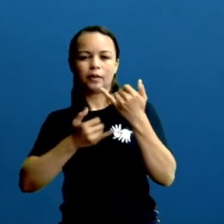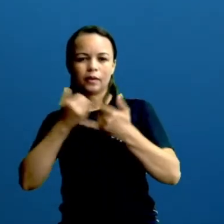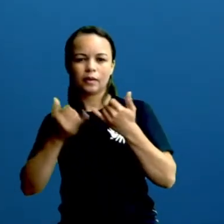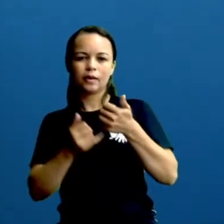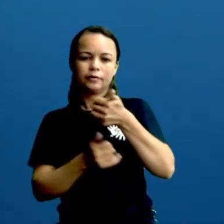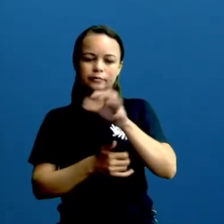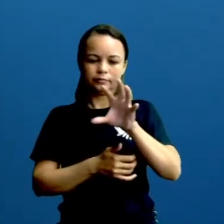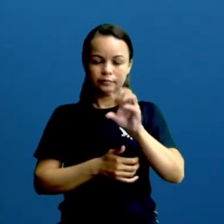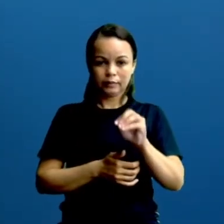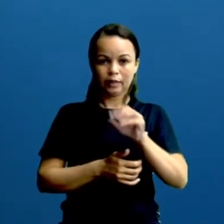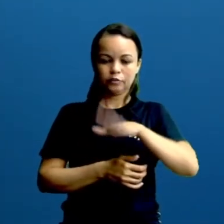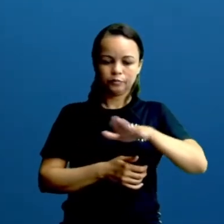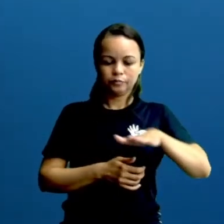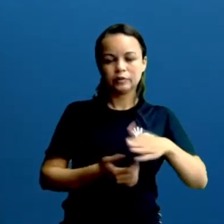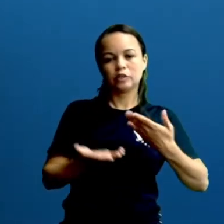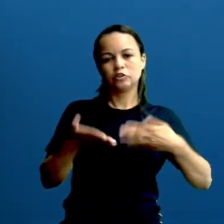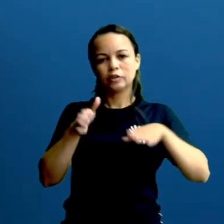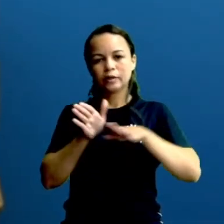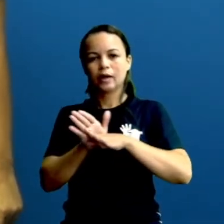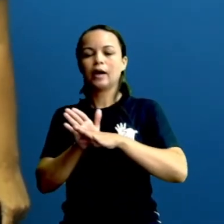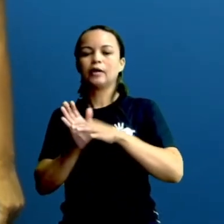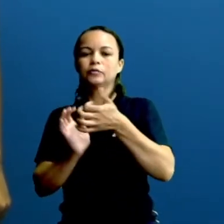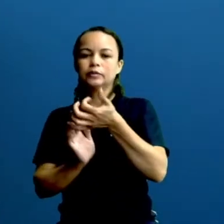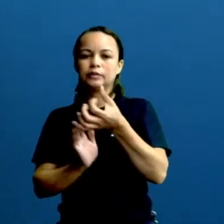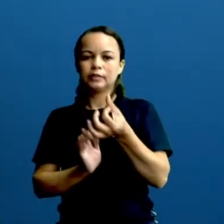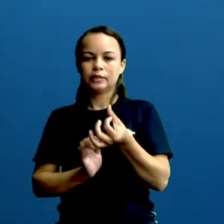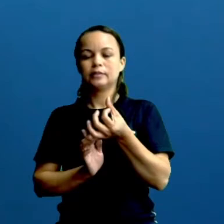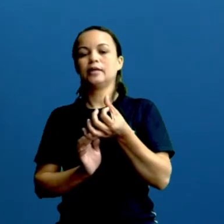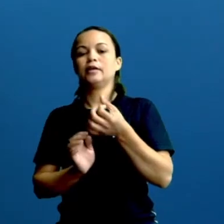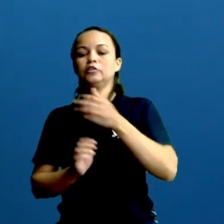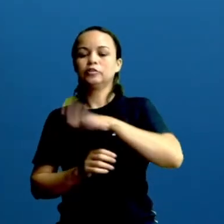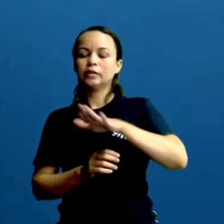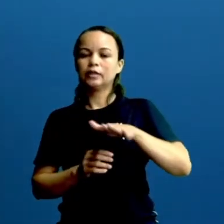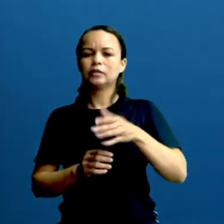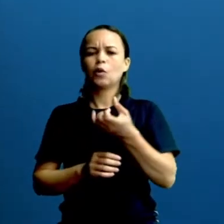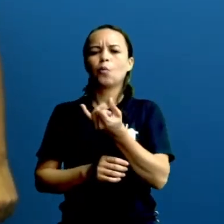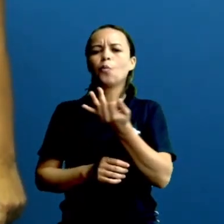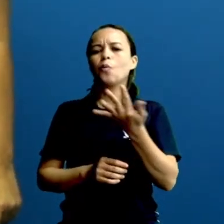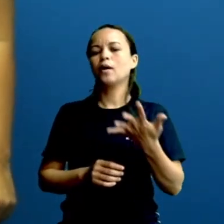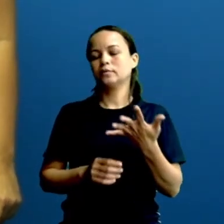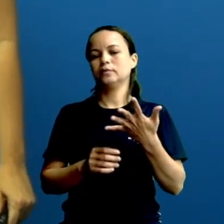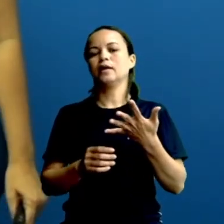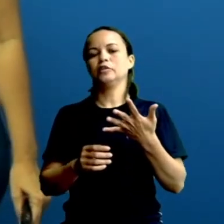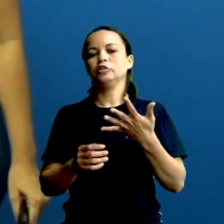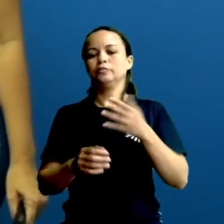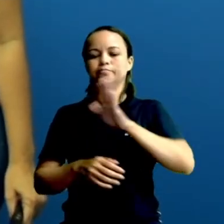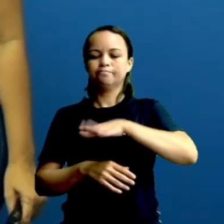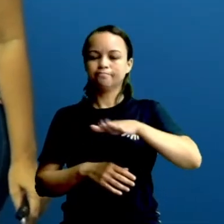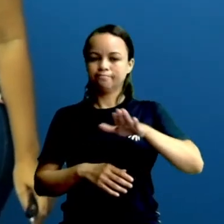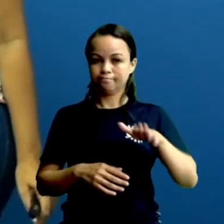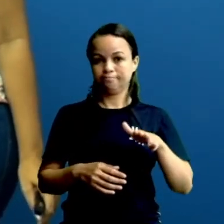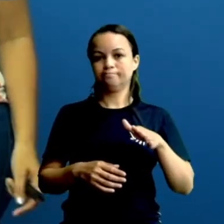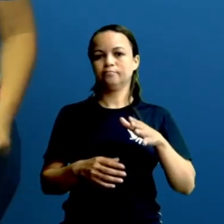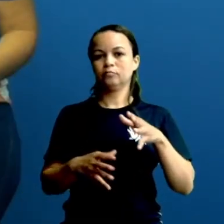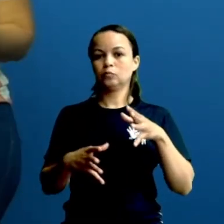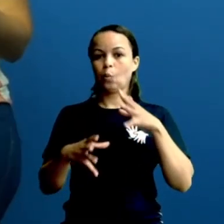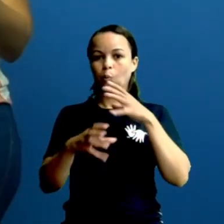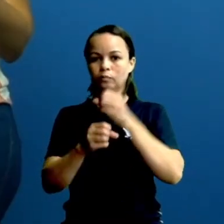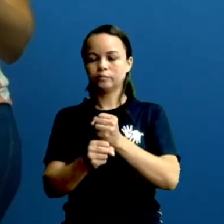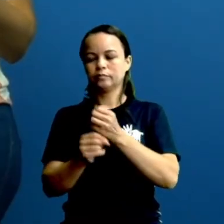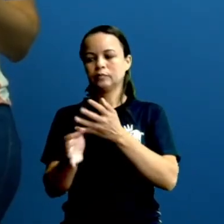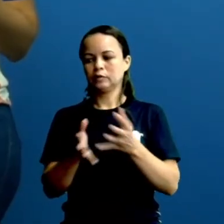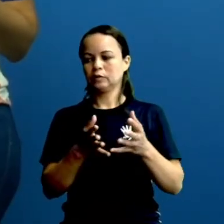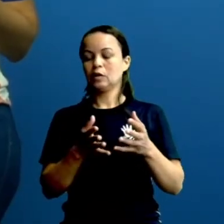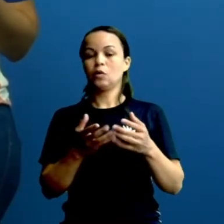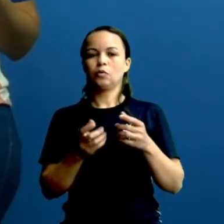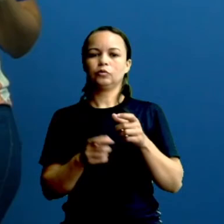brincando, chegaram mais 10 crianças. Quantas crianças ficaram ao todo? Trouxe o quadro valor lugar, porque aí